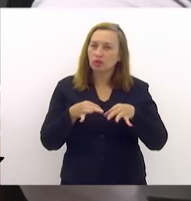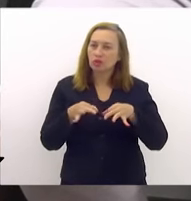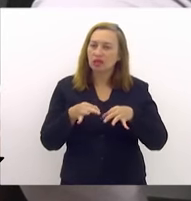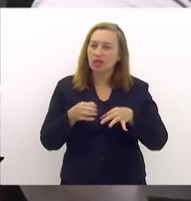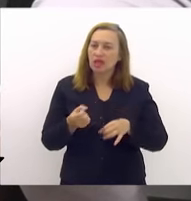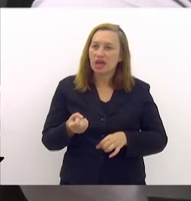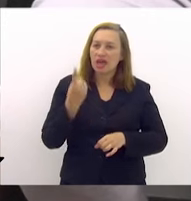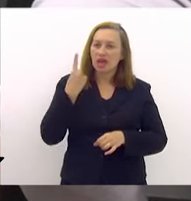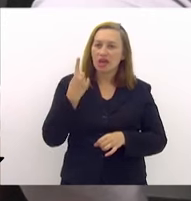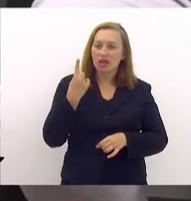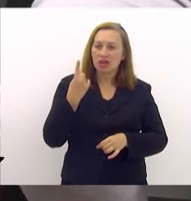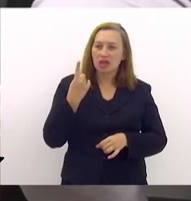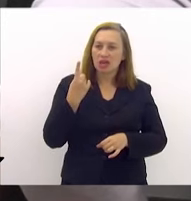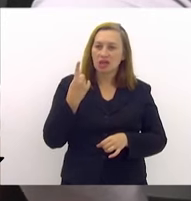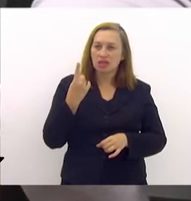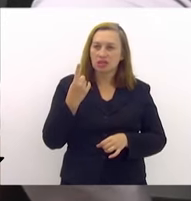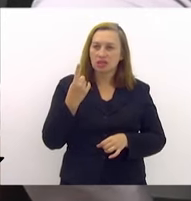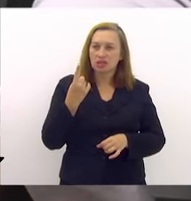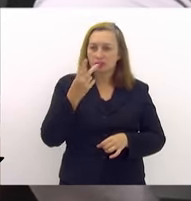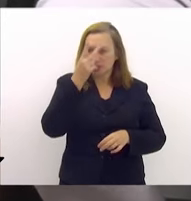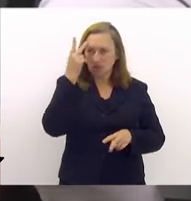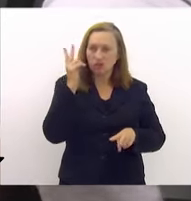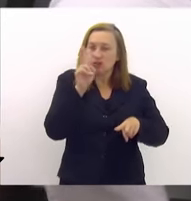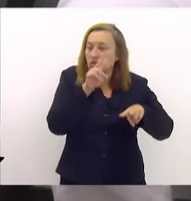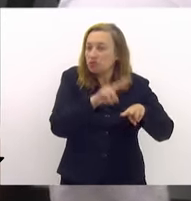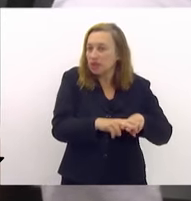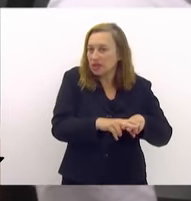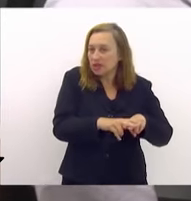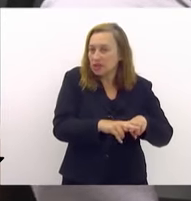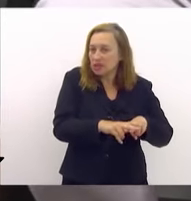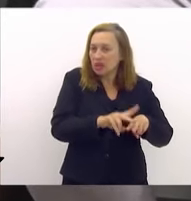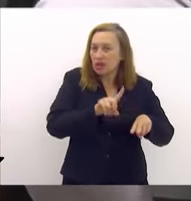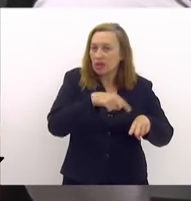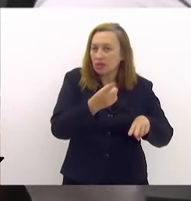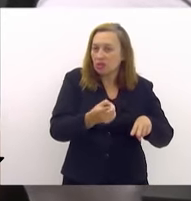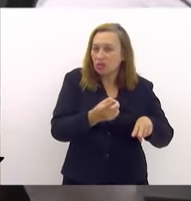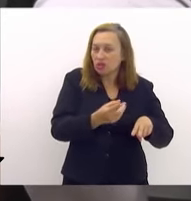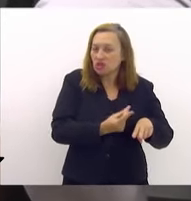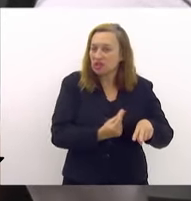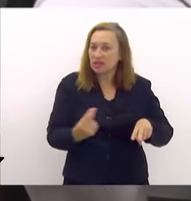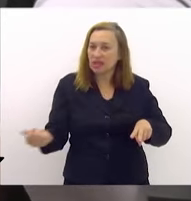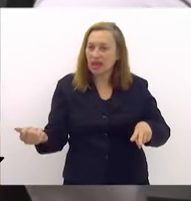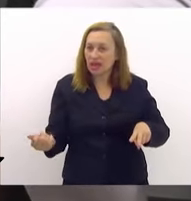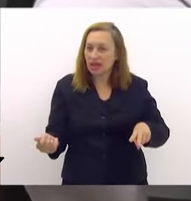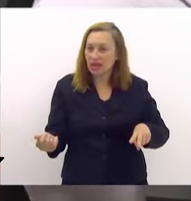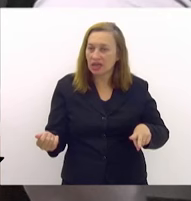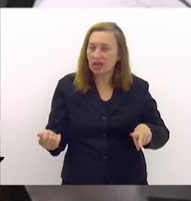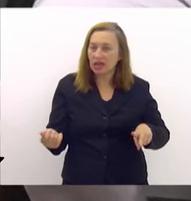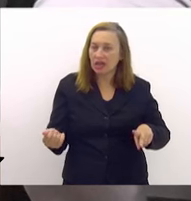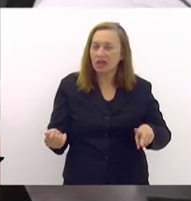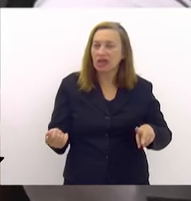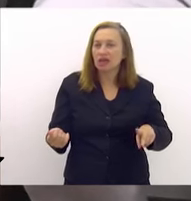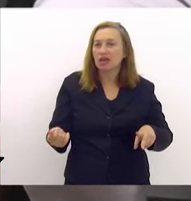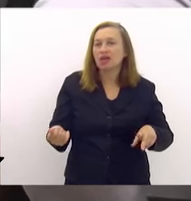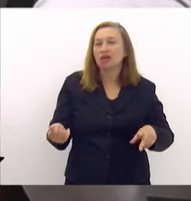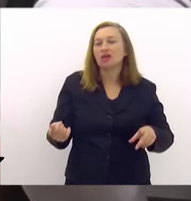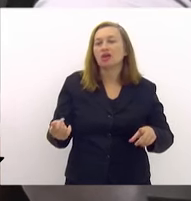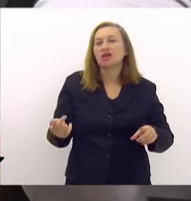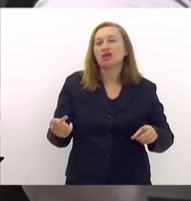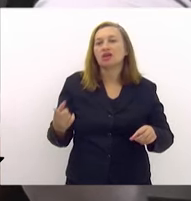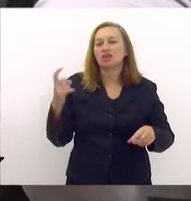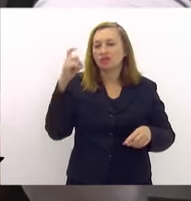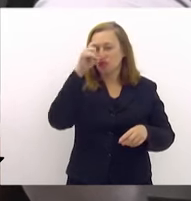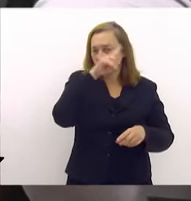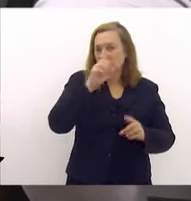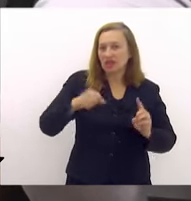ex-detentos, que depois de sair do presídio passam a ter ações sociais voltadas a enfrentar as condições sociais que eles consideram